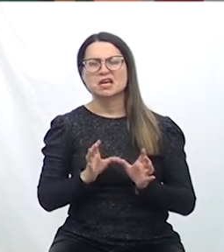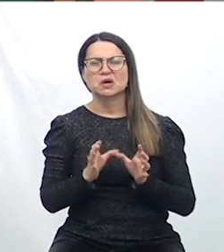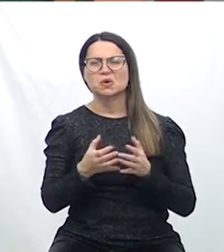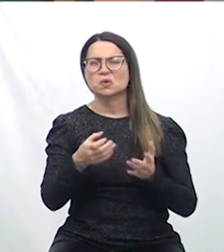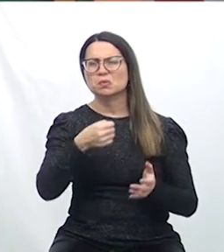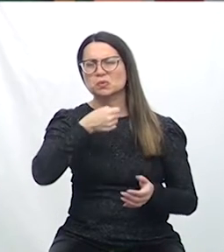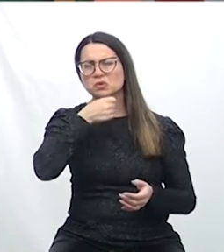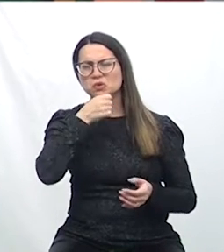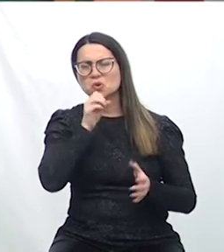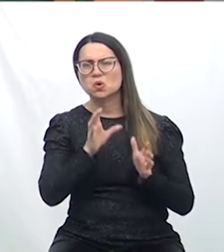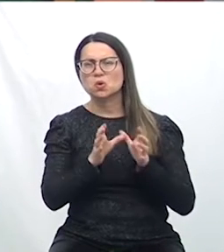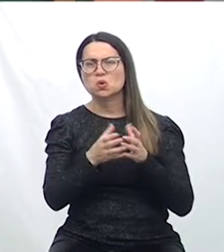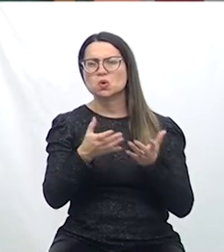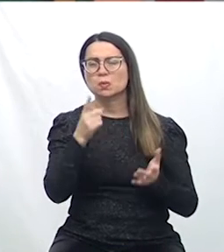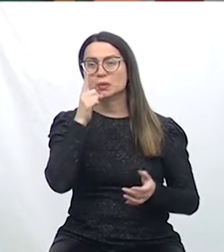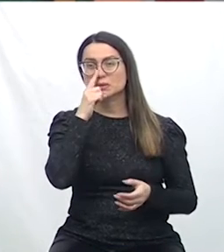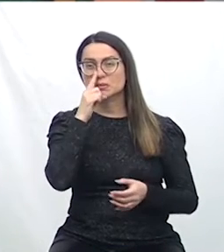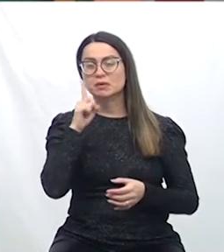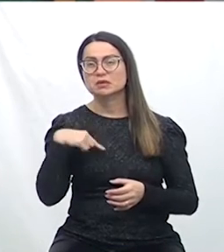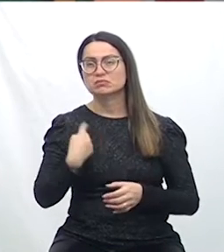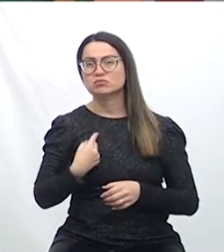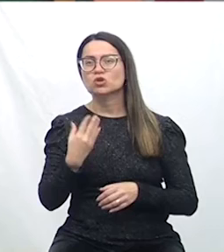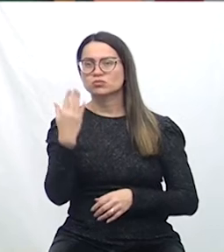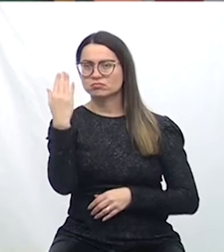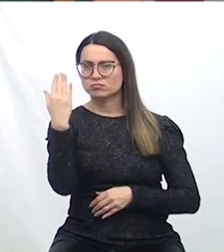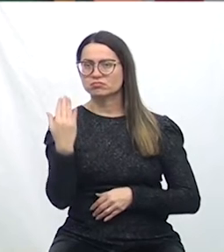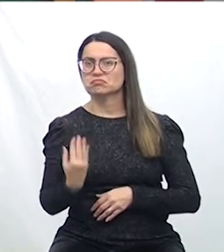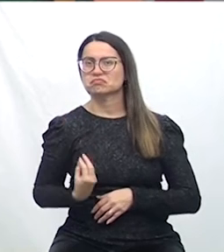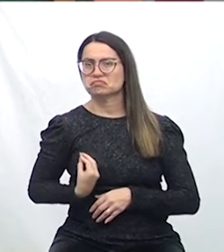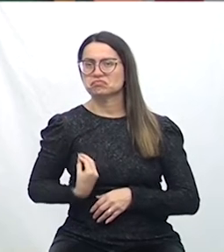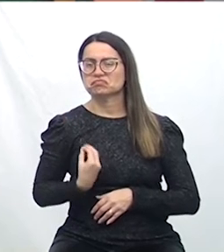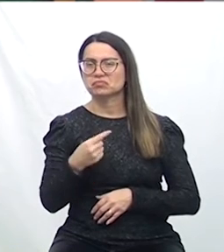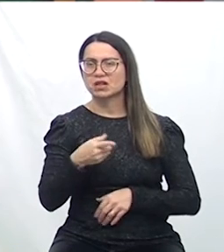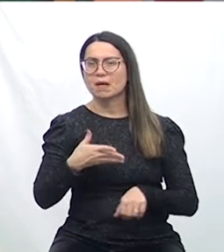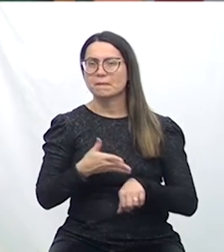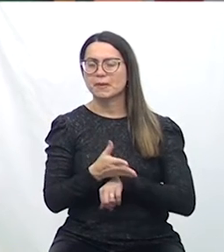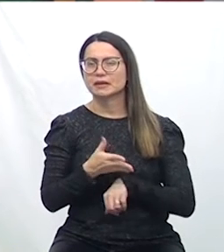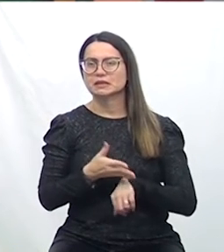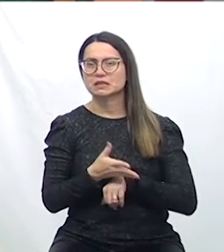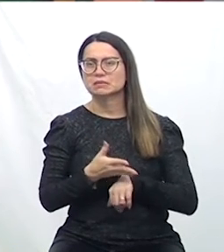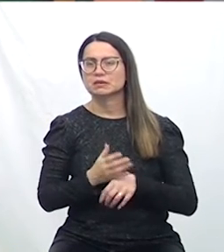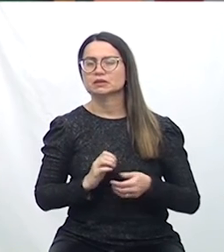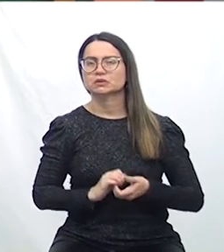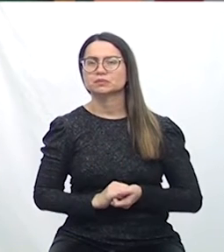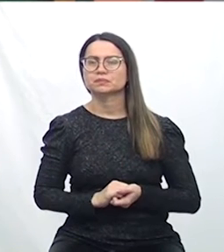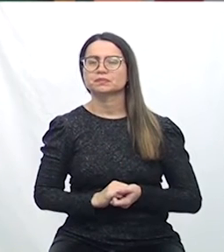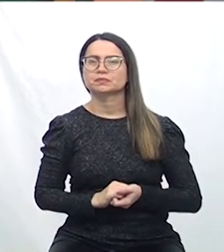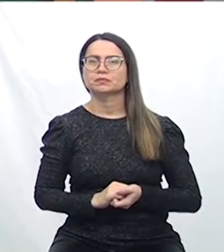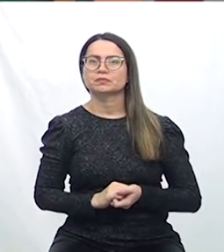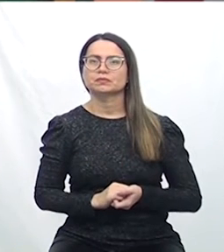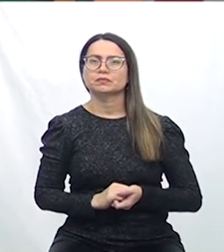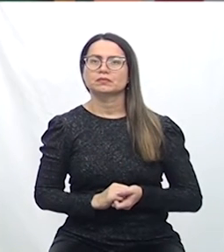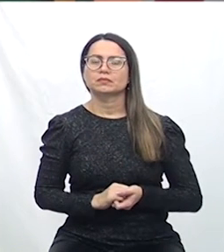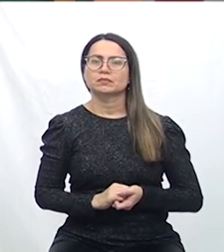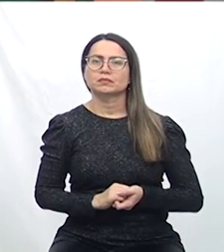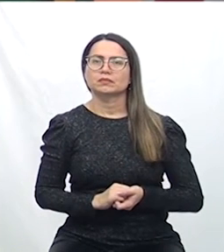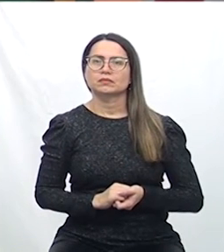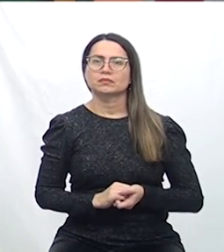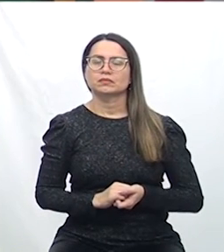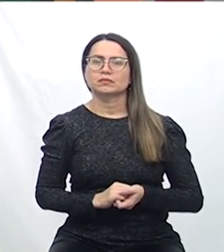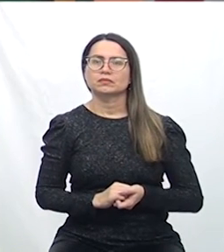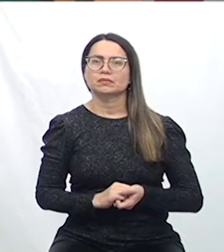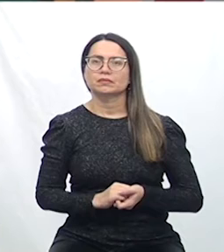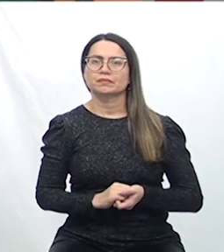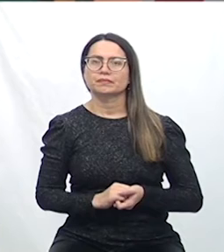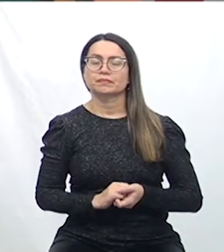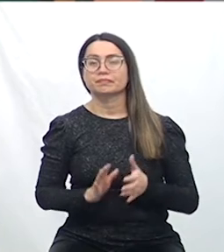de mães, e a gente estará presente lá, participando também, contribuindo para essa conscientização tão importante que é o Setembro Amarelo.